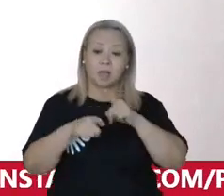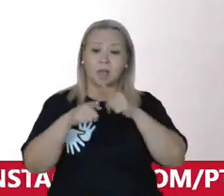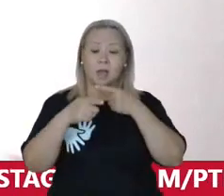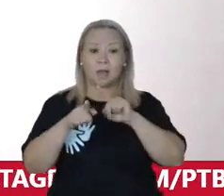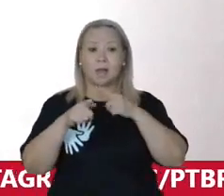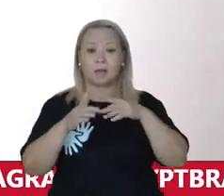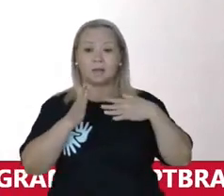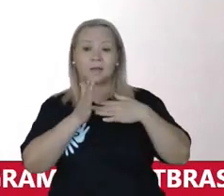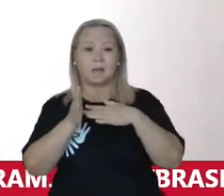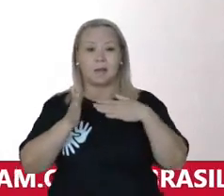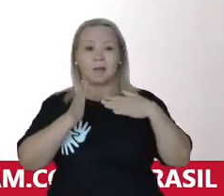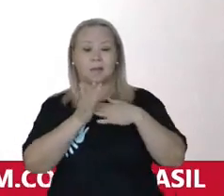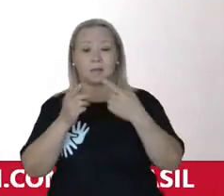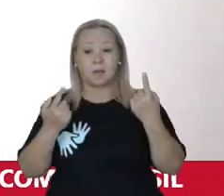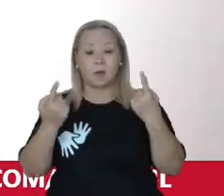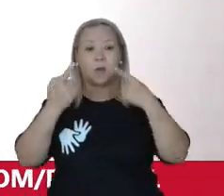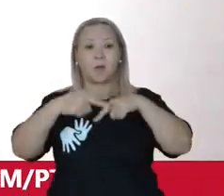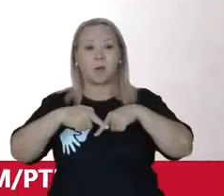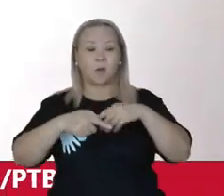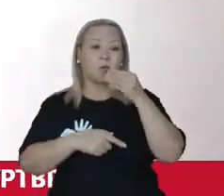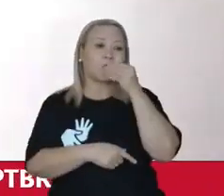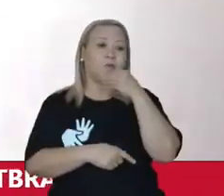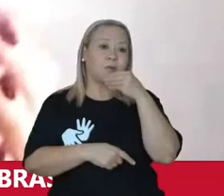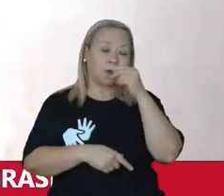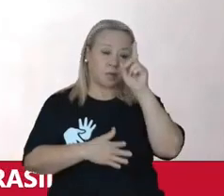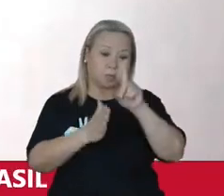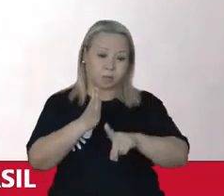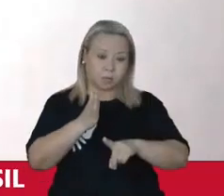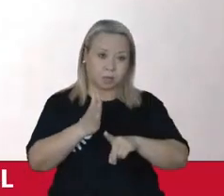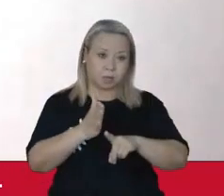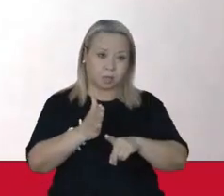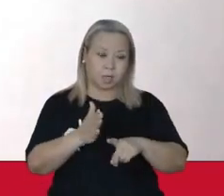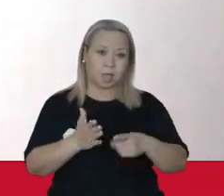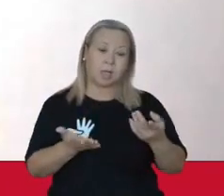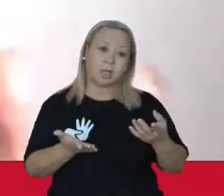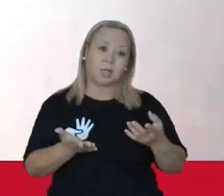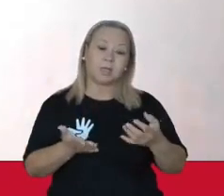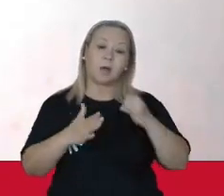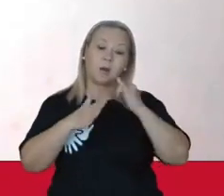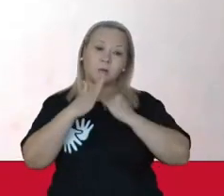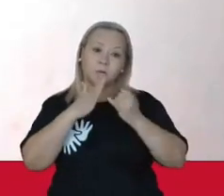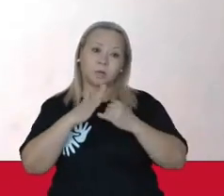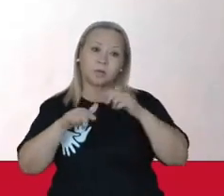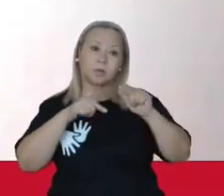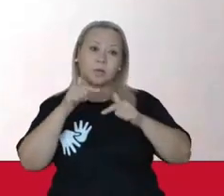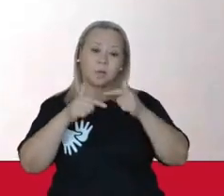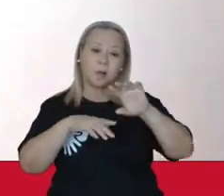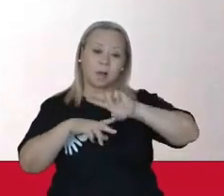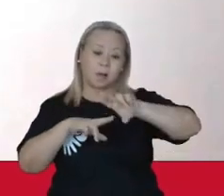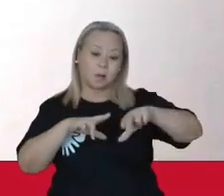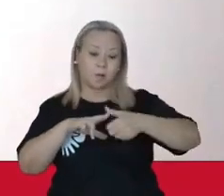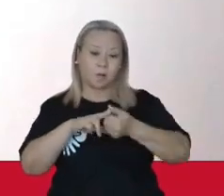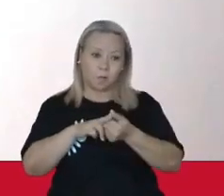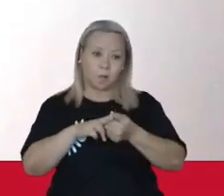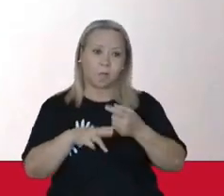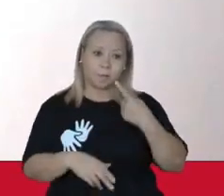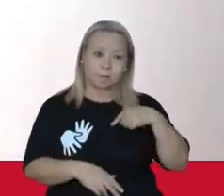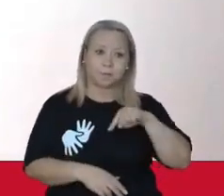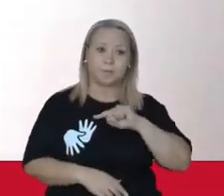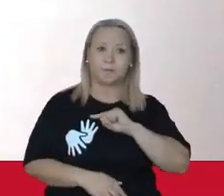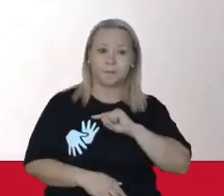a resistência contra esse desmonte de direitos. Então, o mercado de trabalho, quando a gente analisa do golpe para cá, a gente